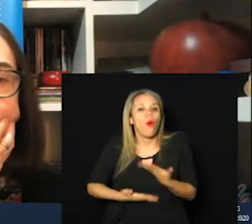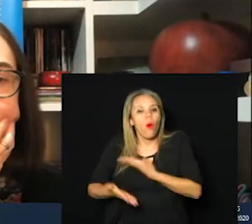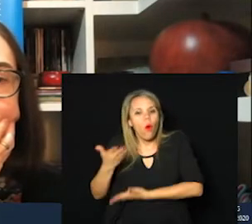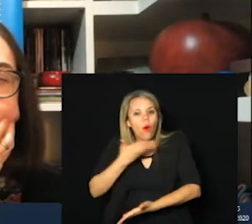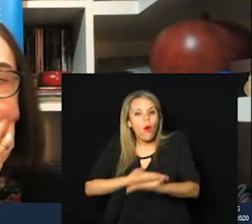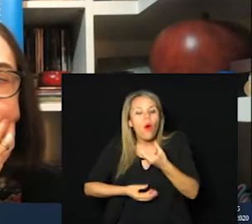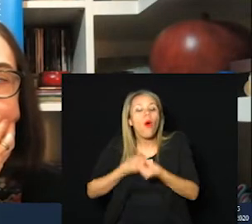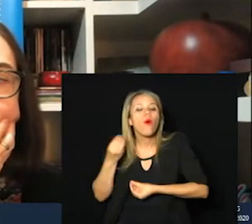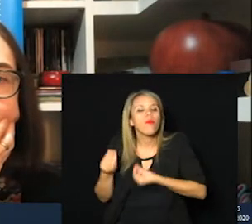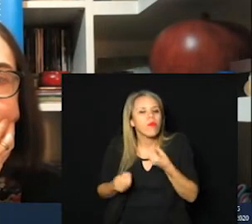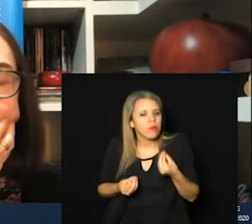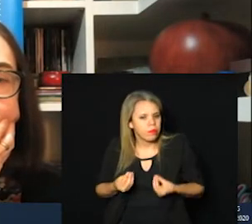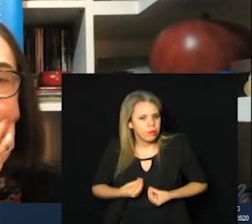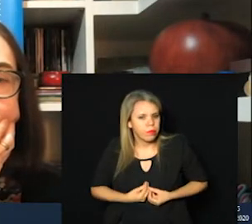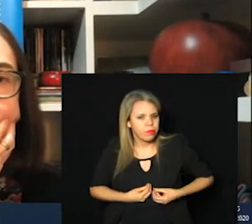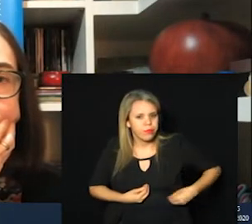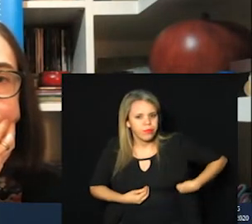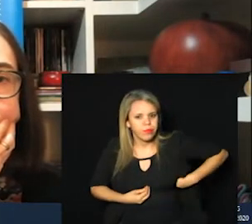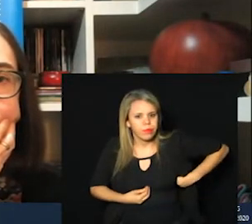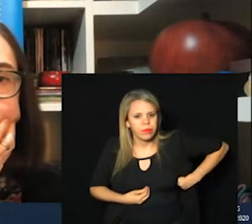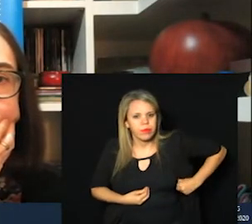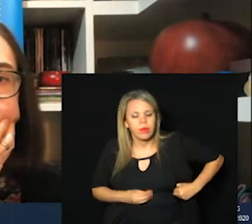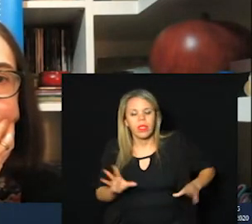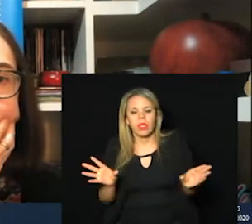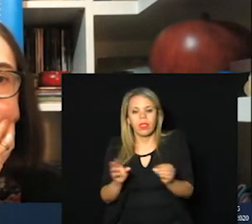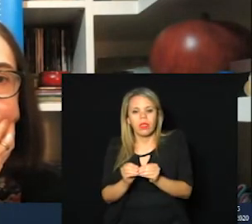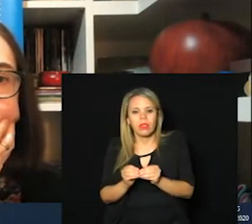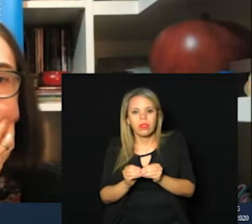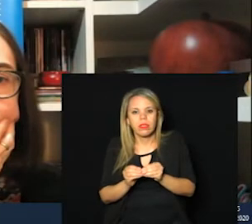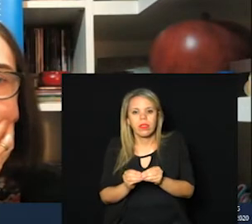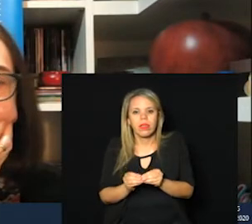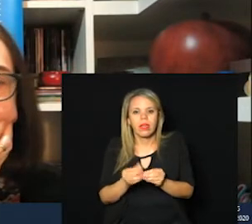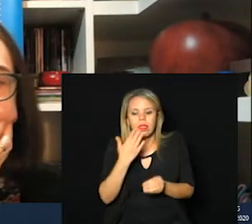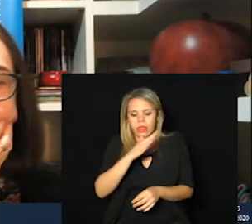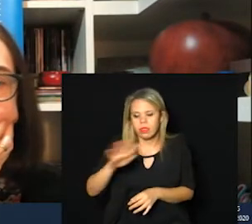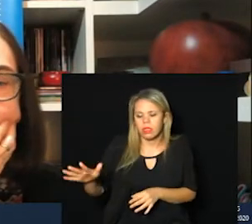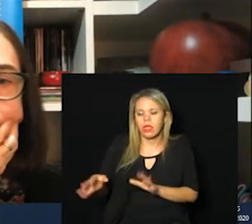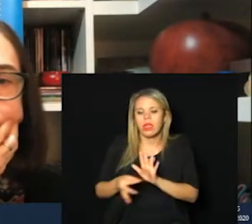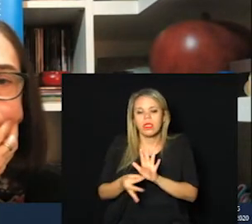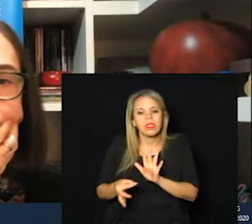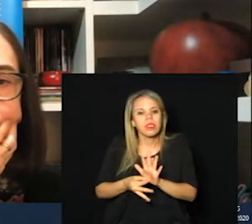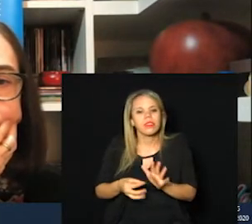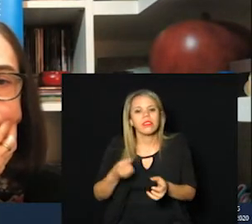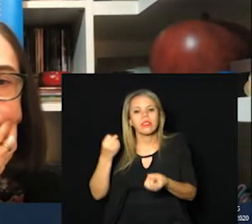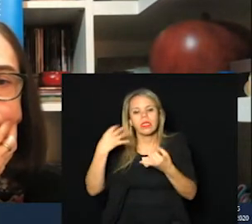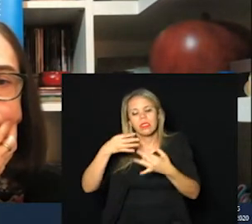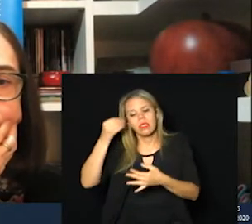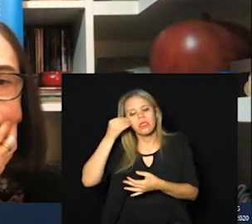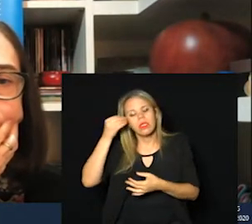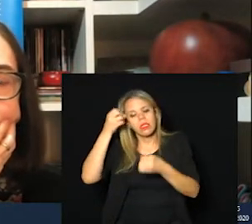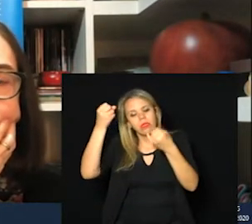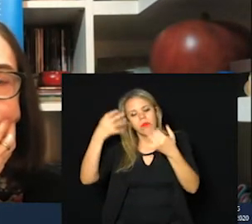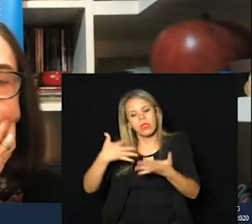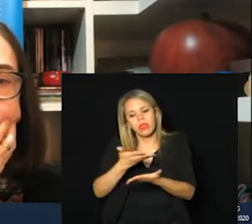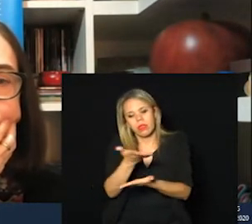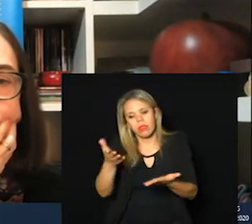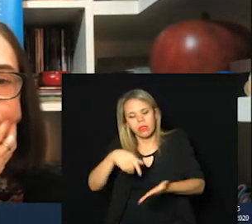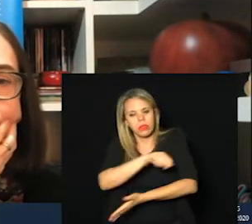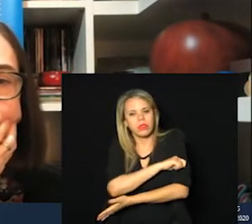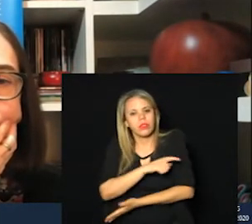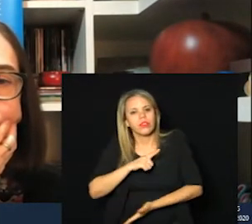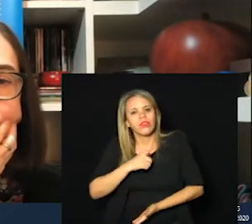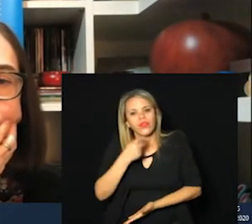fosse. Resumindo no final a fala das crianças, eu tentei explicar a eles que o que eles tinham